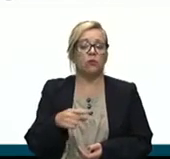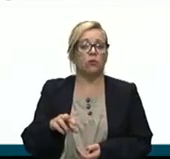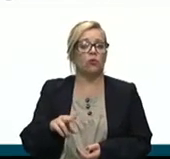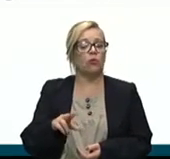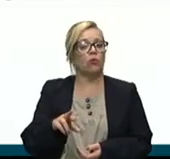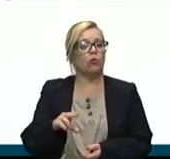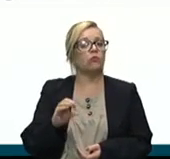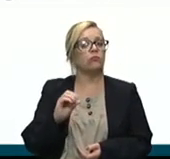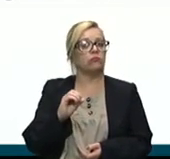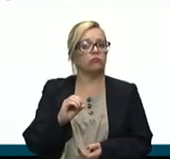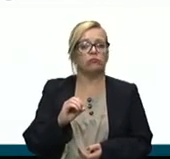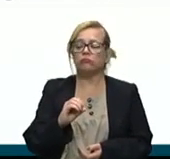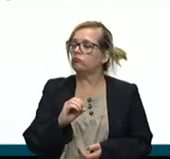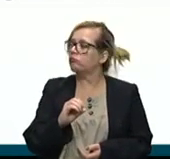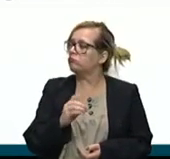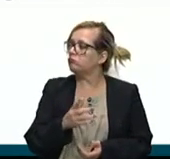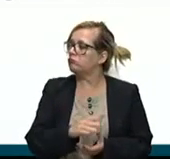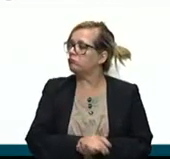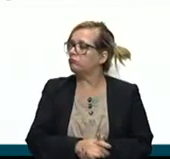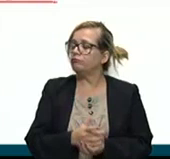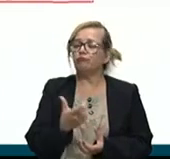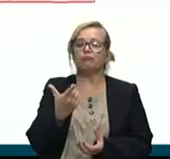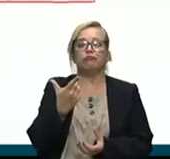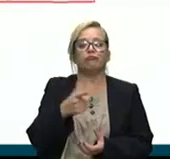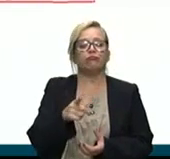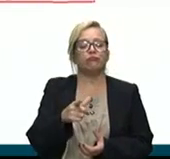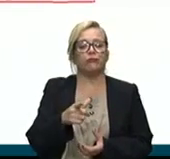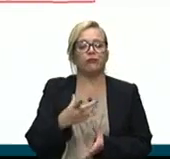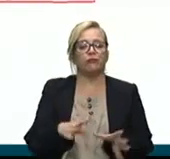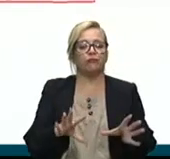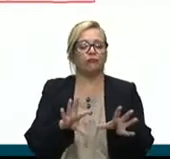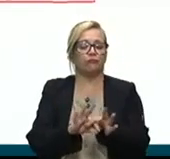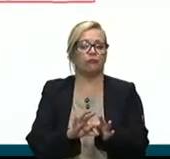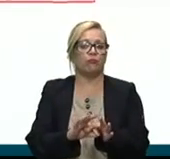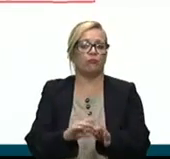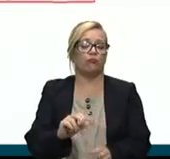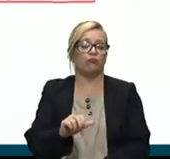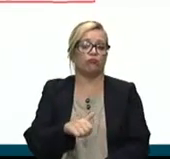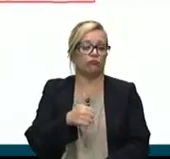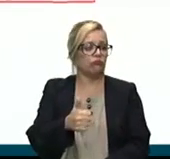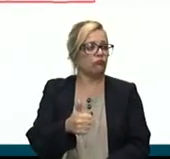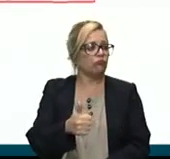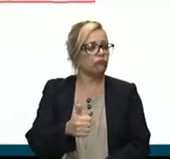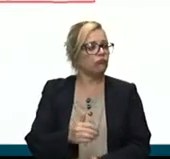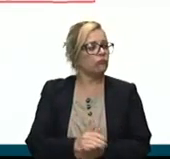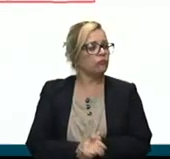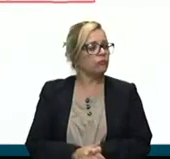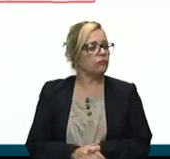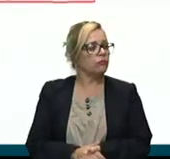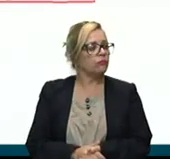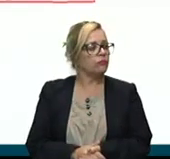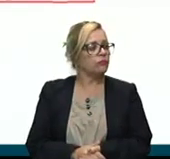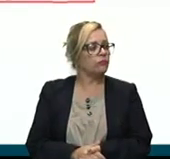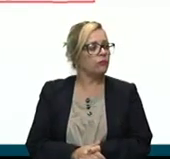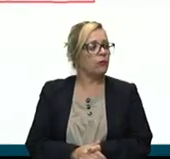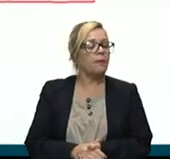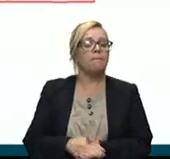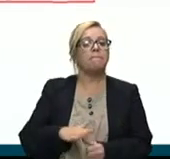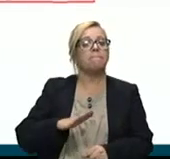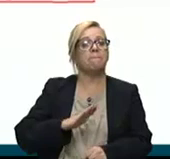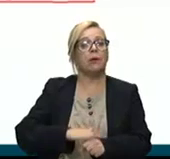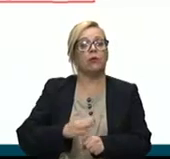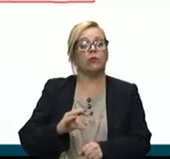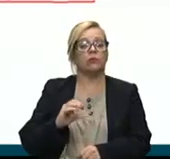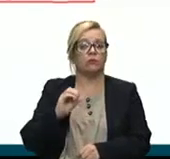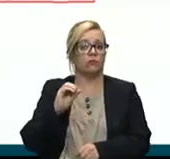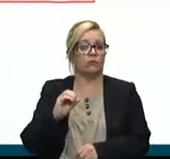que zero. Isso implica em não há correlação positiva significante. e maior que